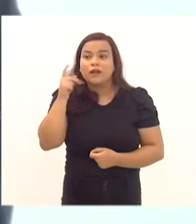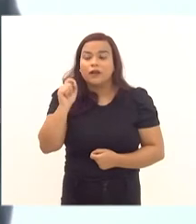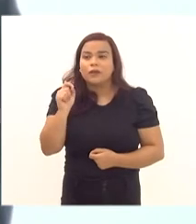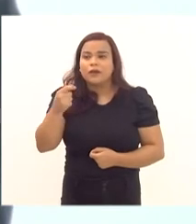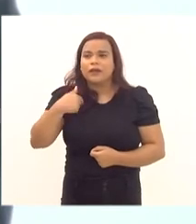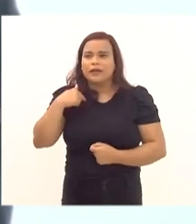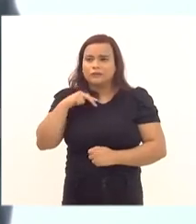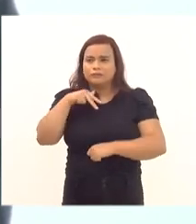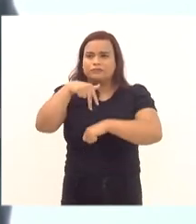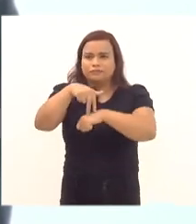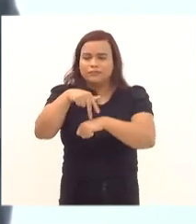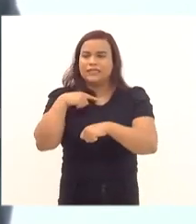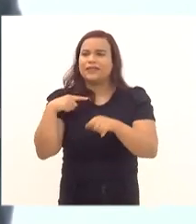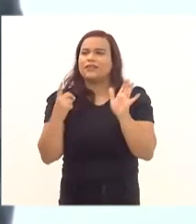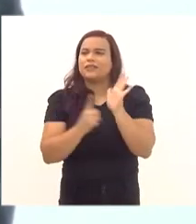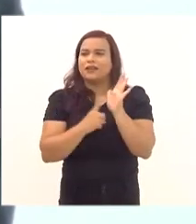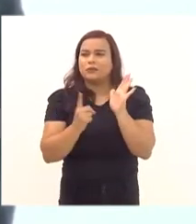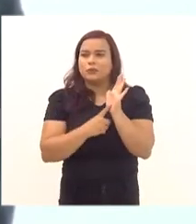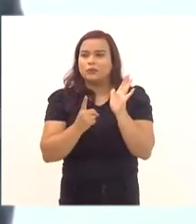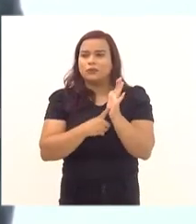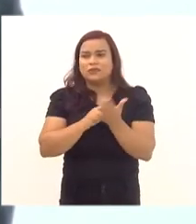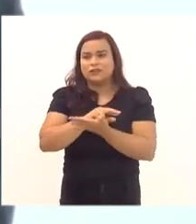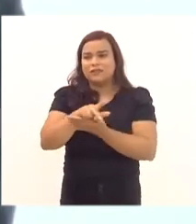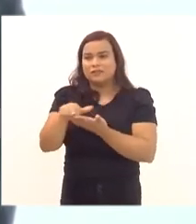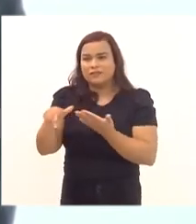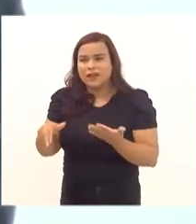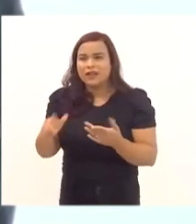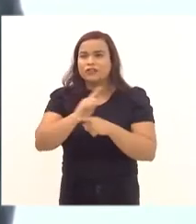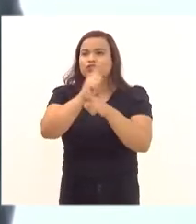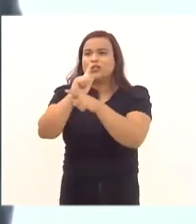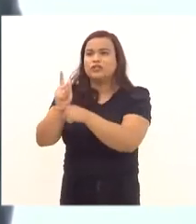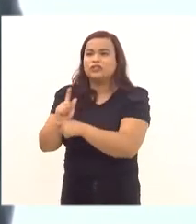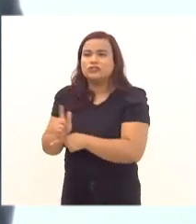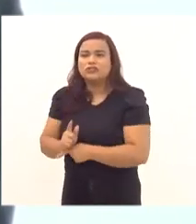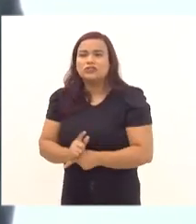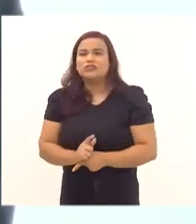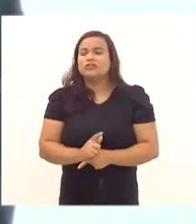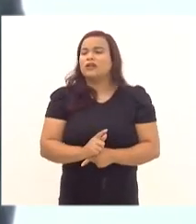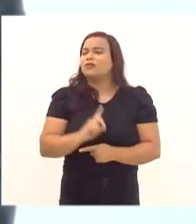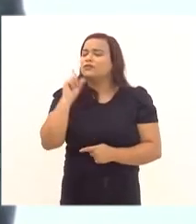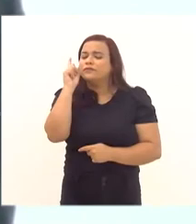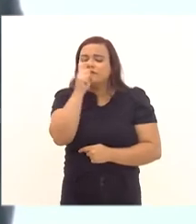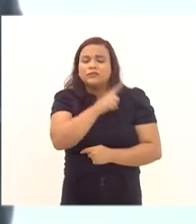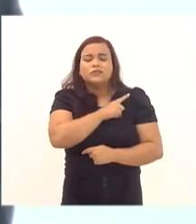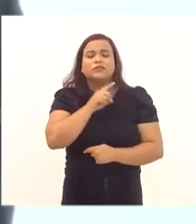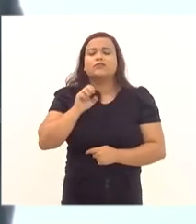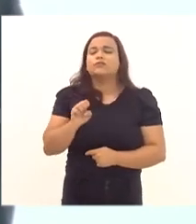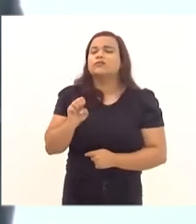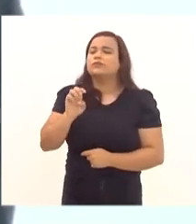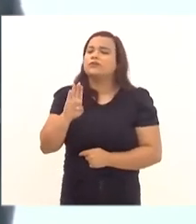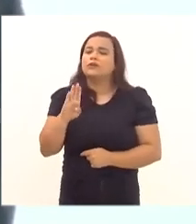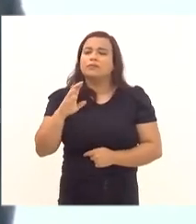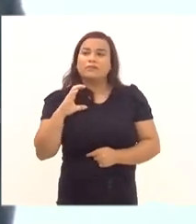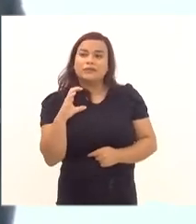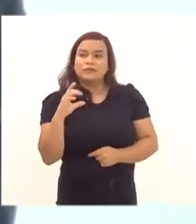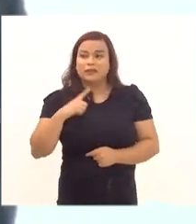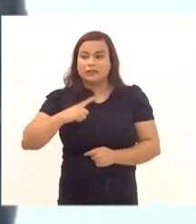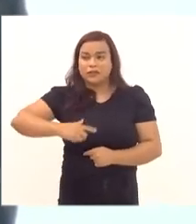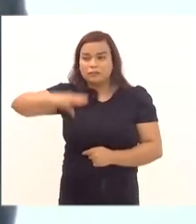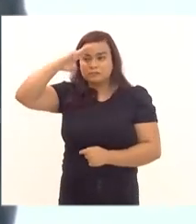preciso estar aqui para denunciar a gestão temerária da IBC temos uma gestão de